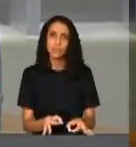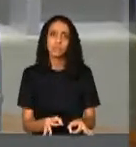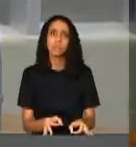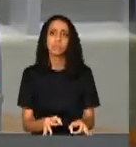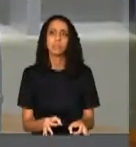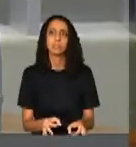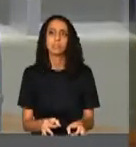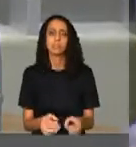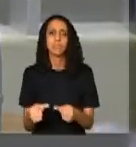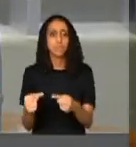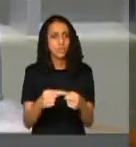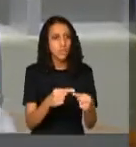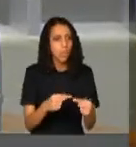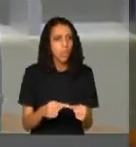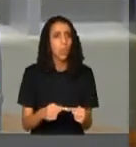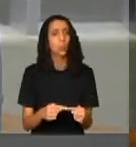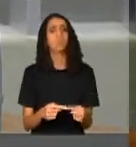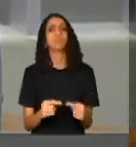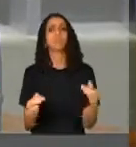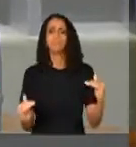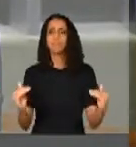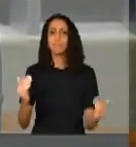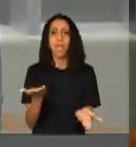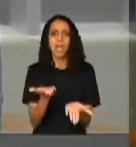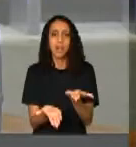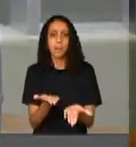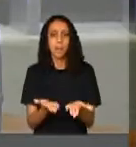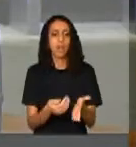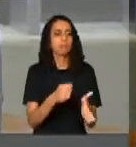segundo a sua capacidade contributiva, uma